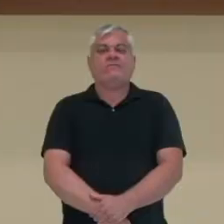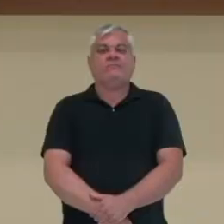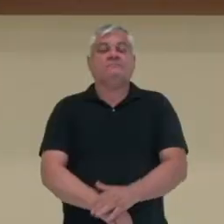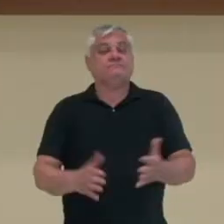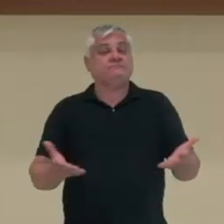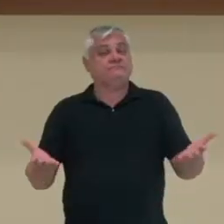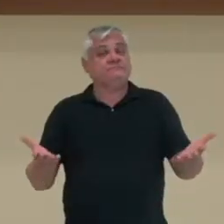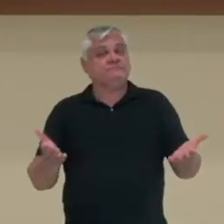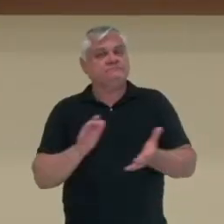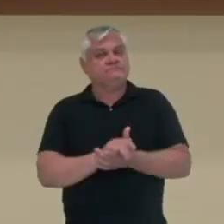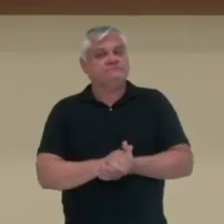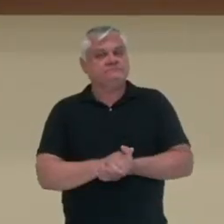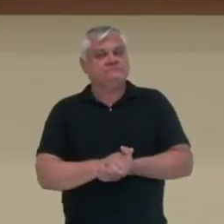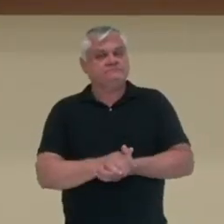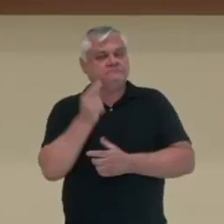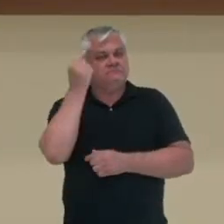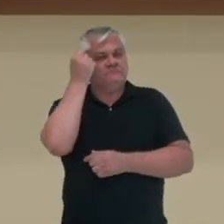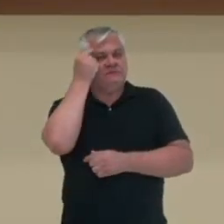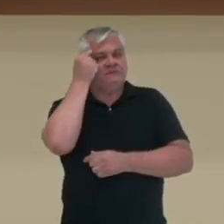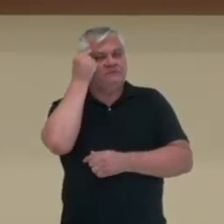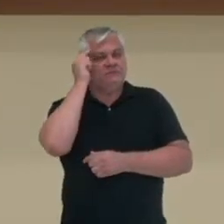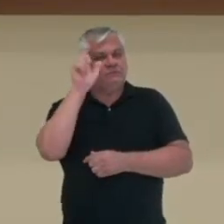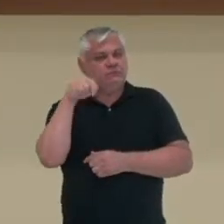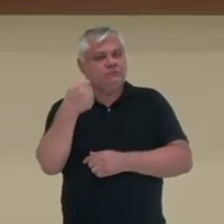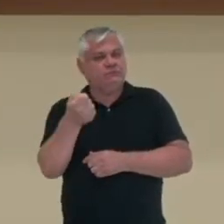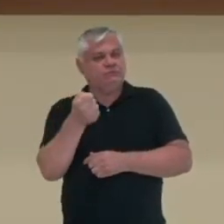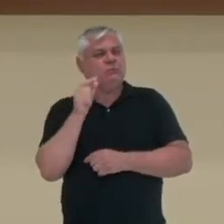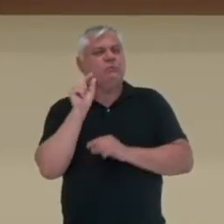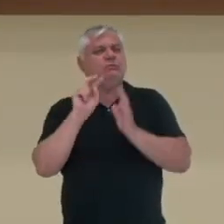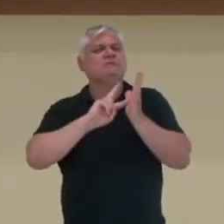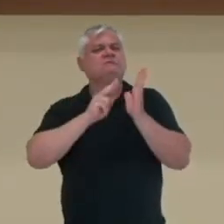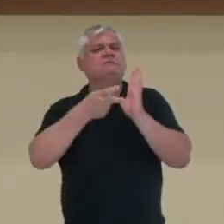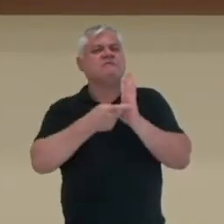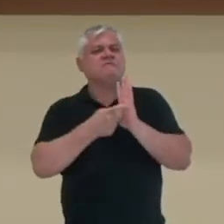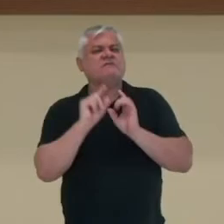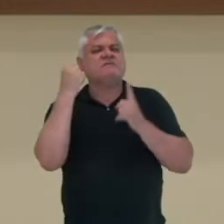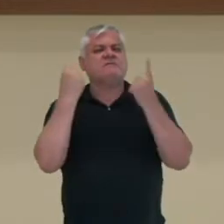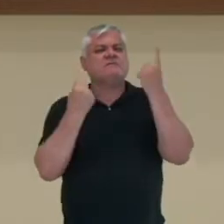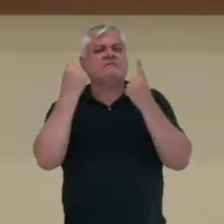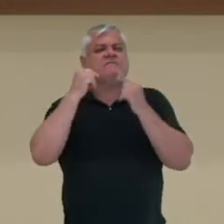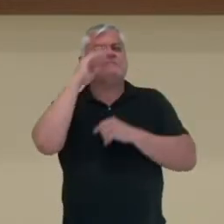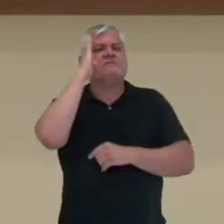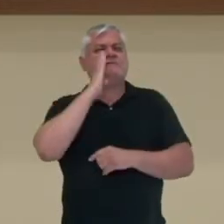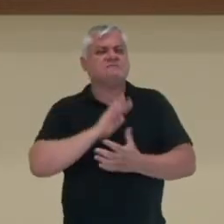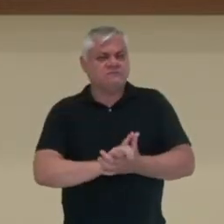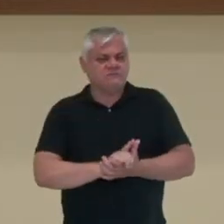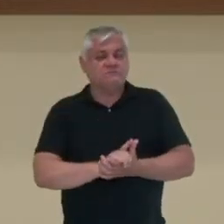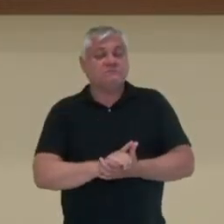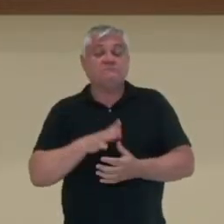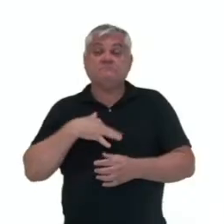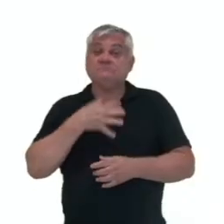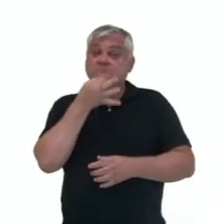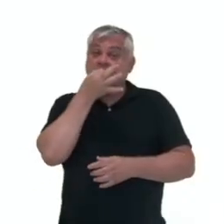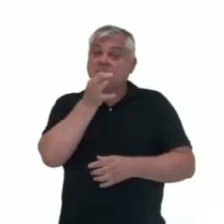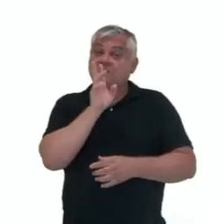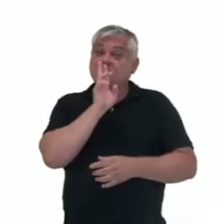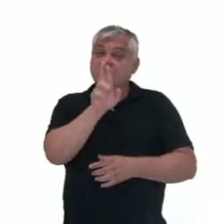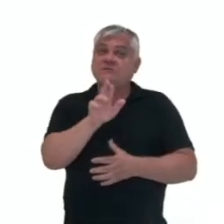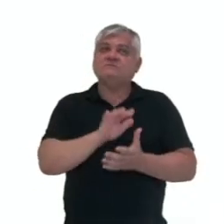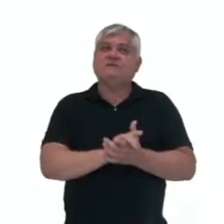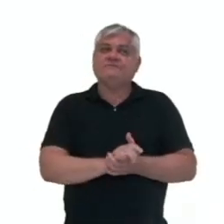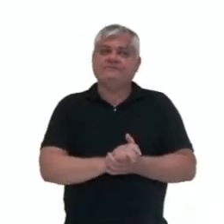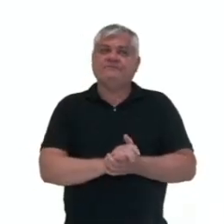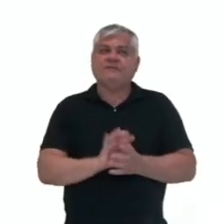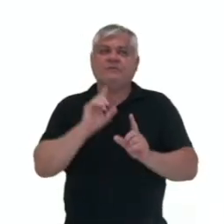E aí, galera, pensaram um pouco o que representa o carnaval brasileiro? Como sugestão de resposta, eu vou dizer